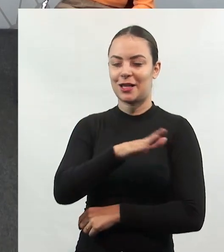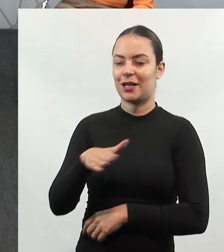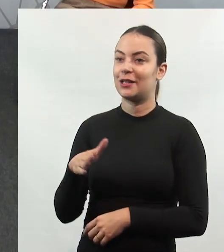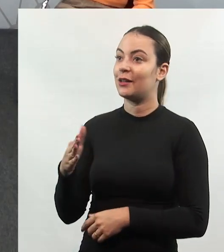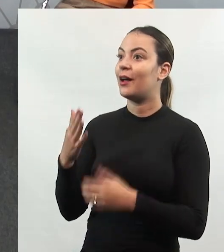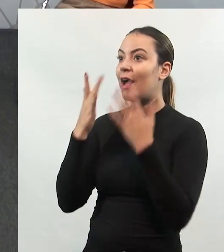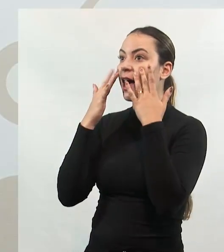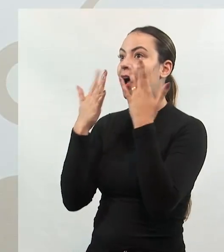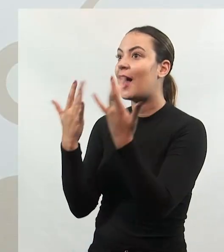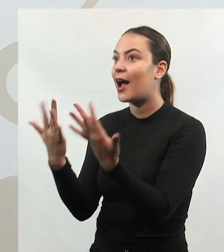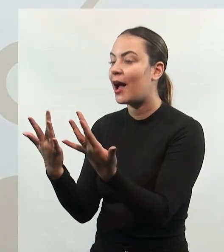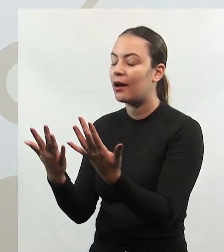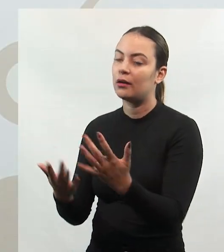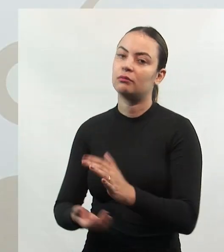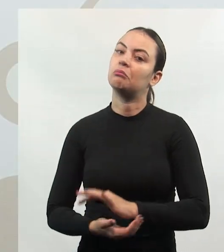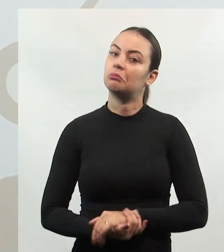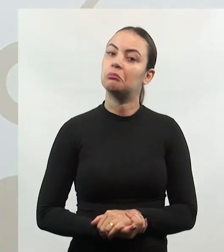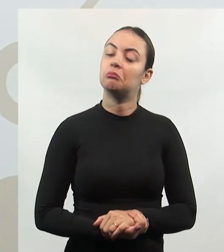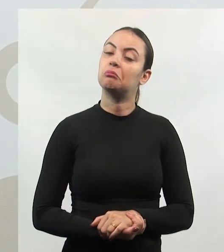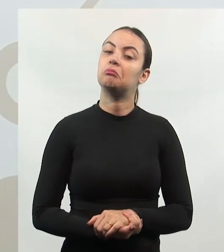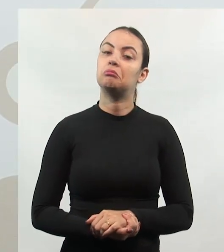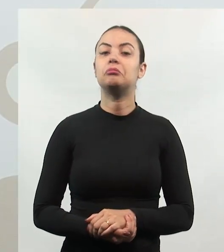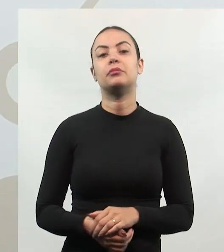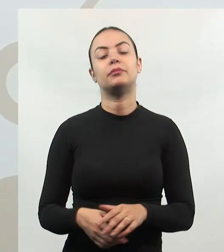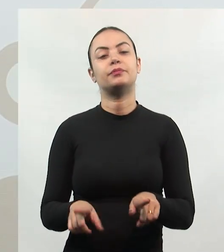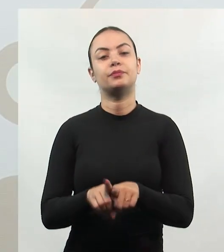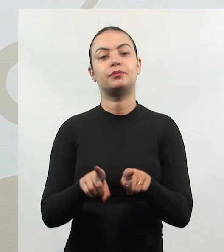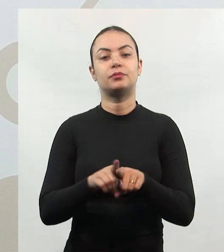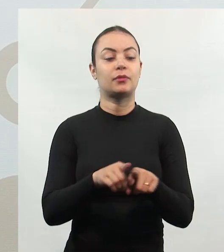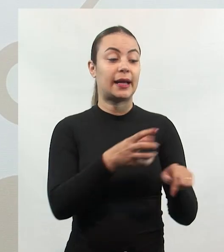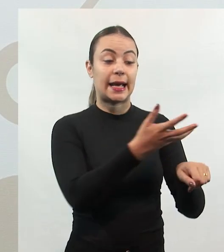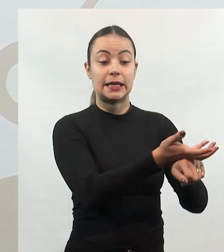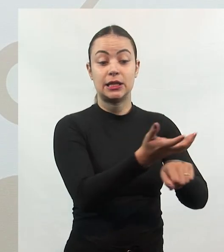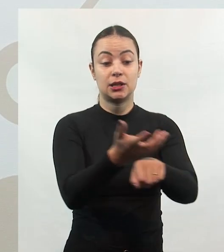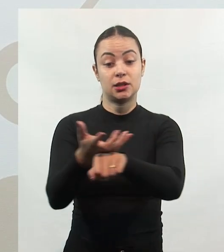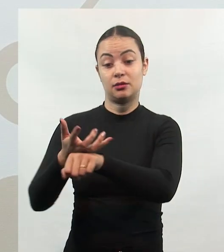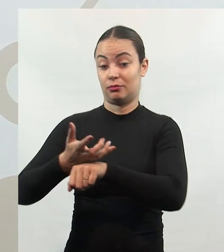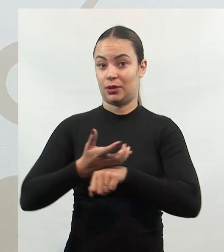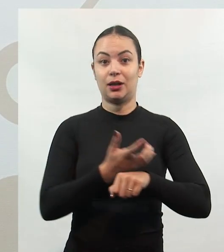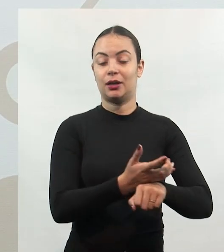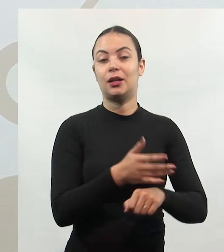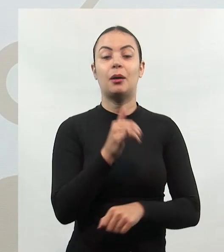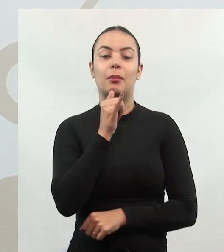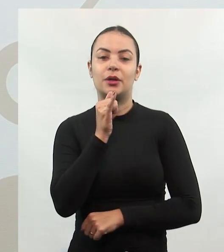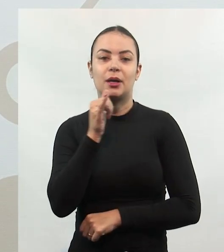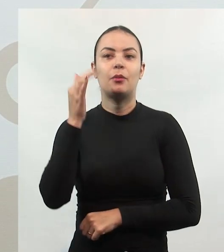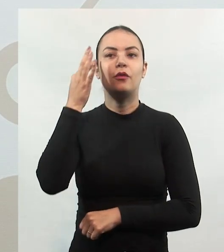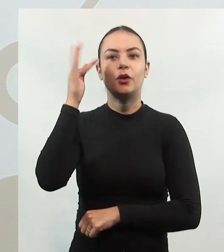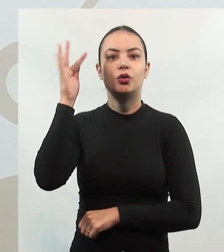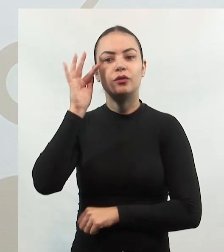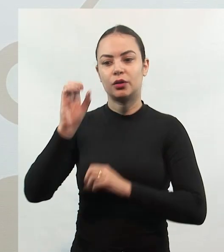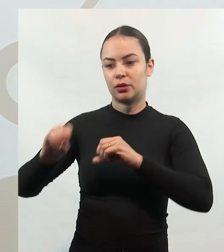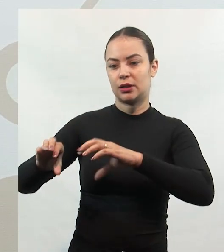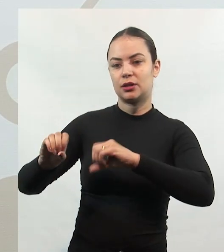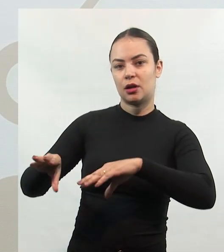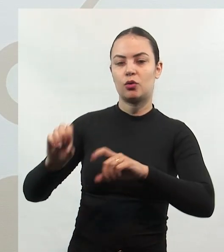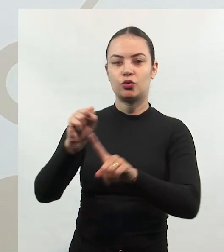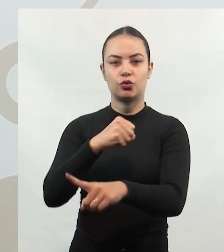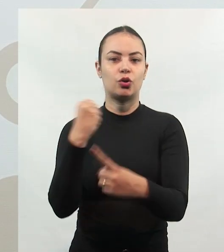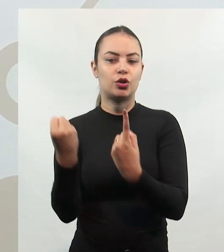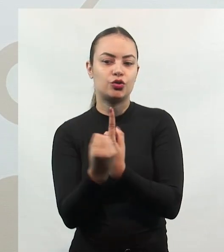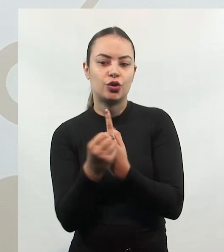ensino, didática. Então, eram disciplinas riquíssimas, que eu digo assim, que elas me sustentaram, que quando eu entrei na